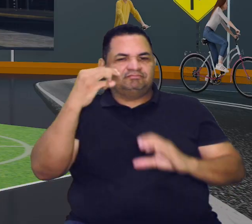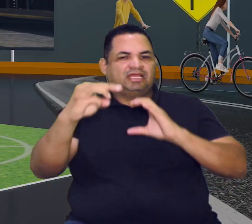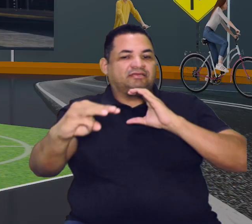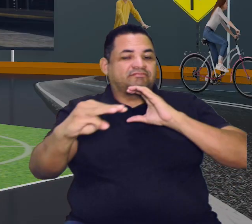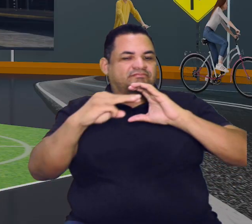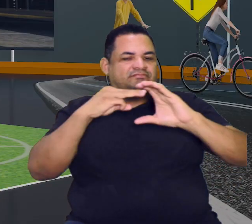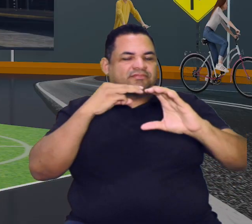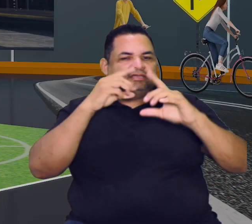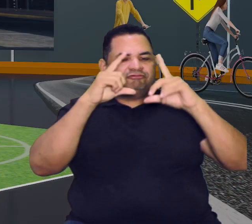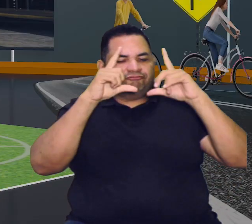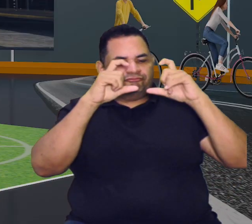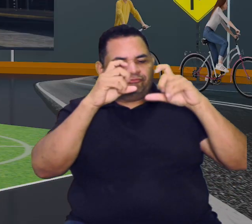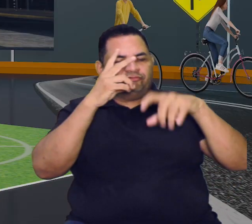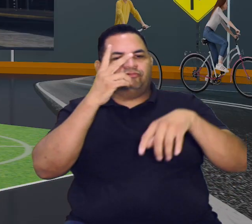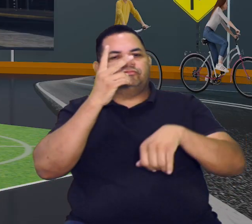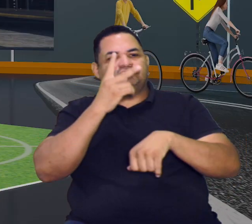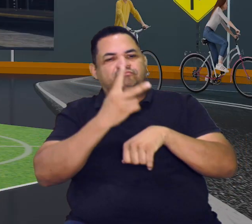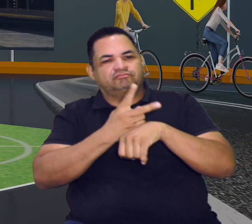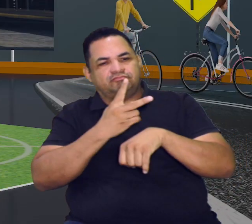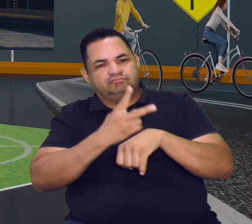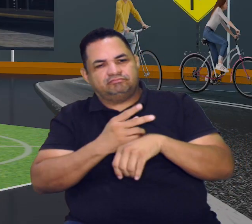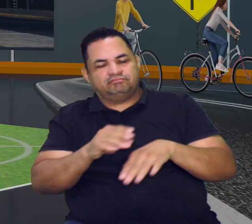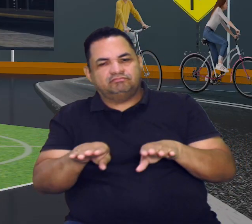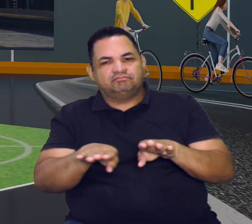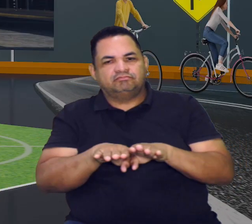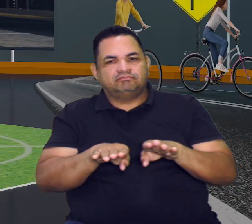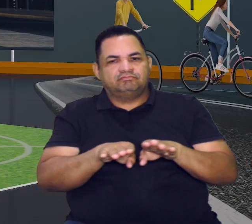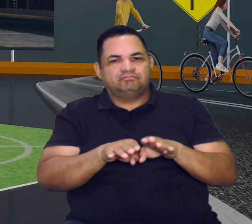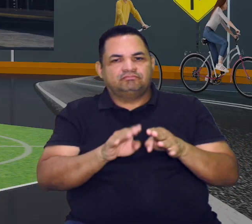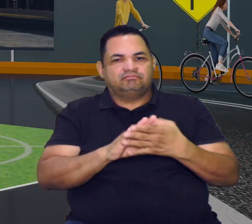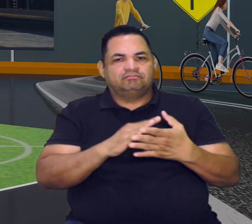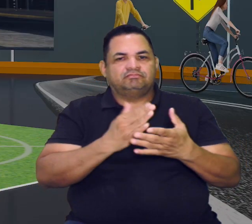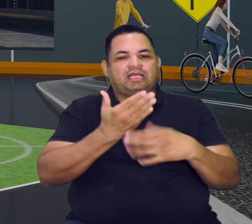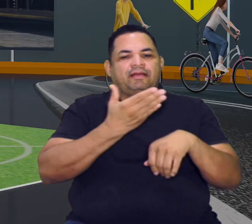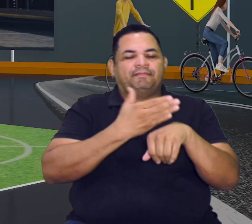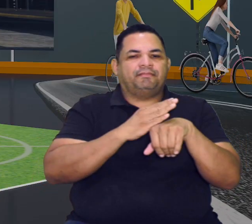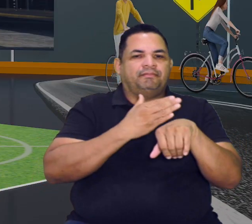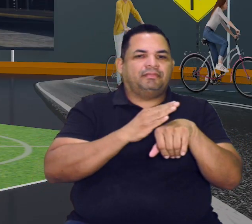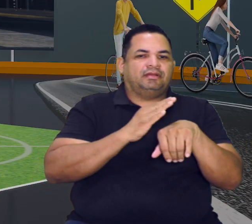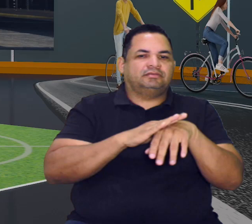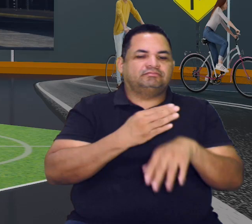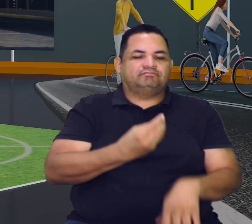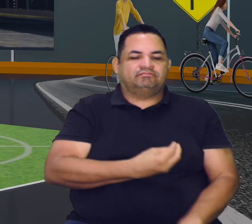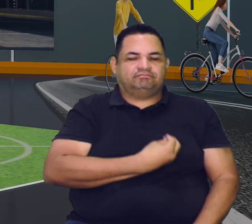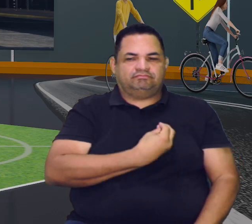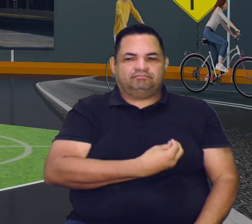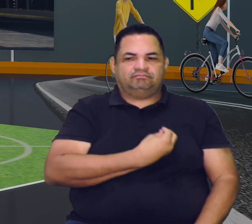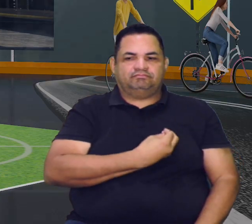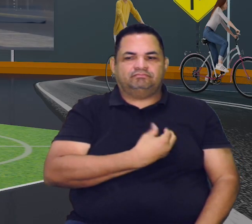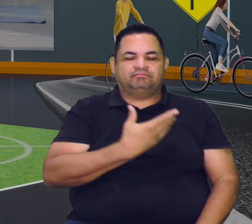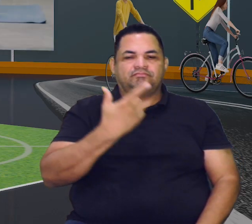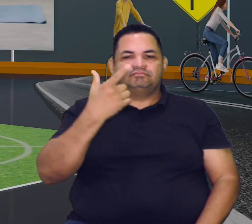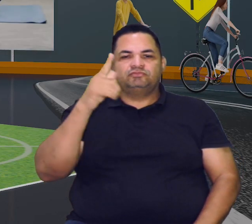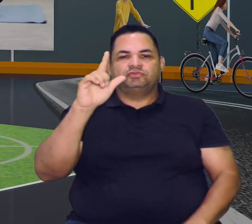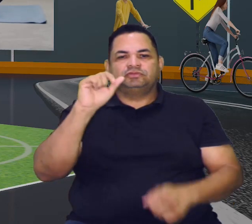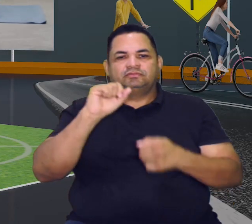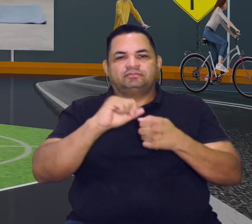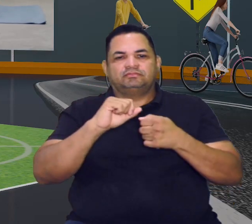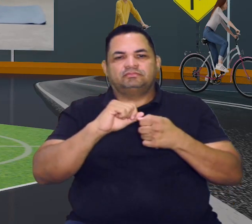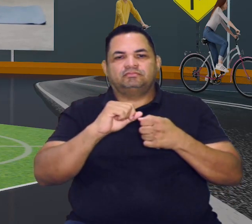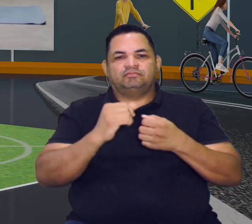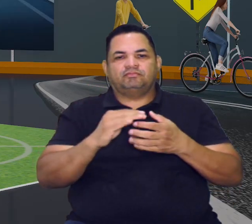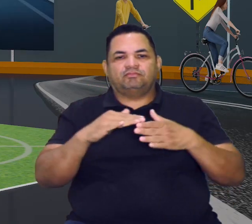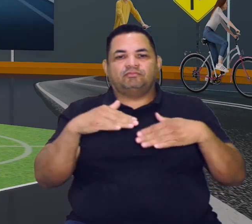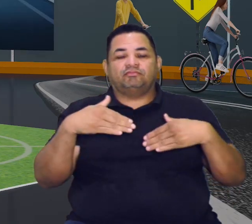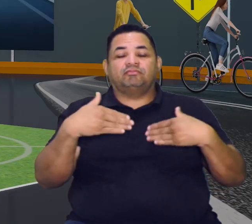aqueles registros fotográficos, pequenos vídeos, das práticas de vocês, das vivências que vocês têm conseguido realizar.